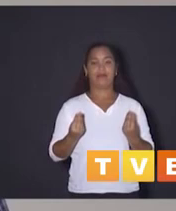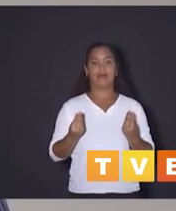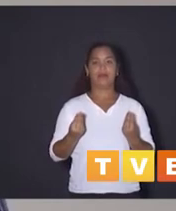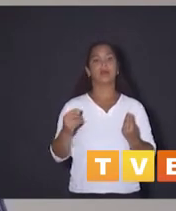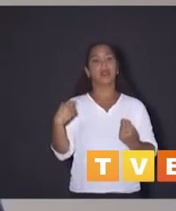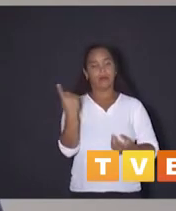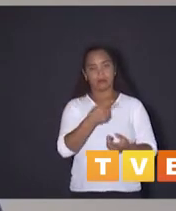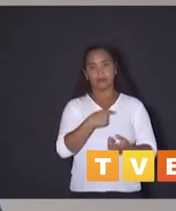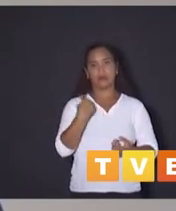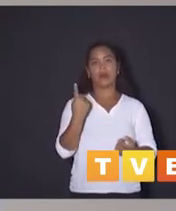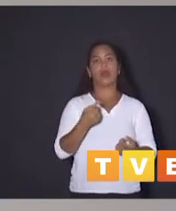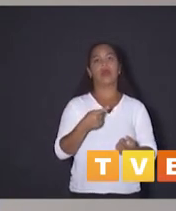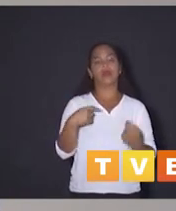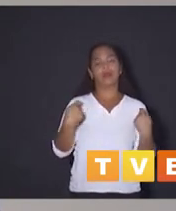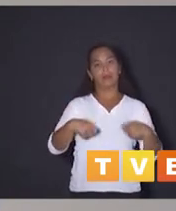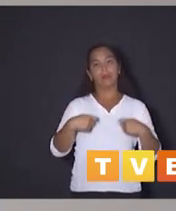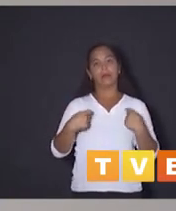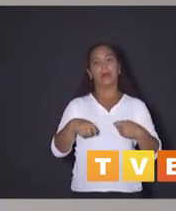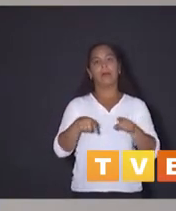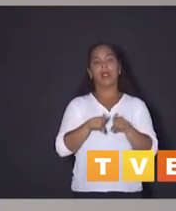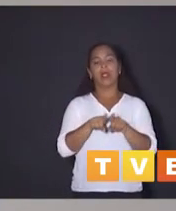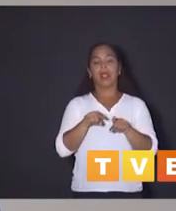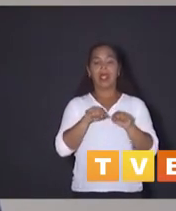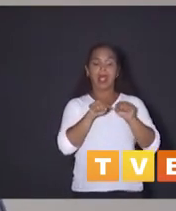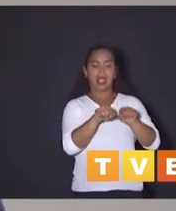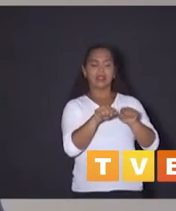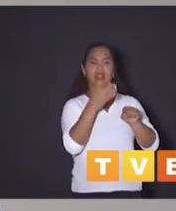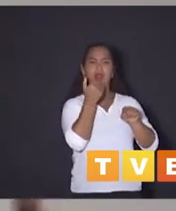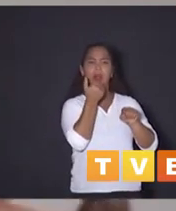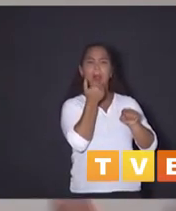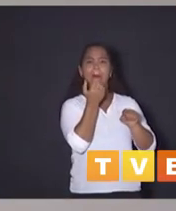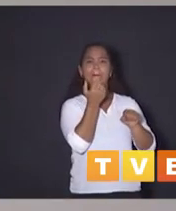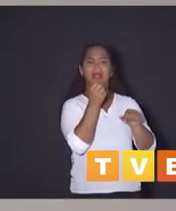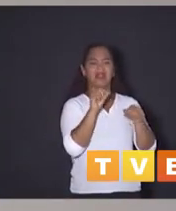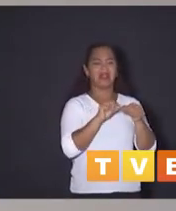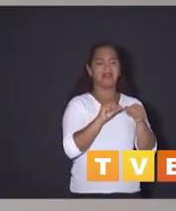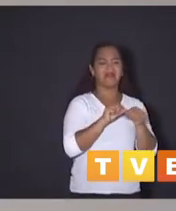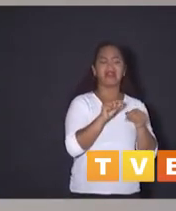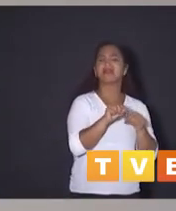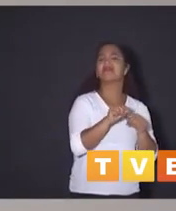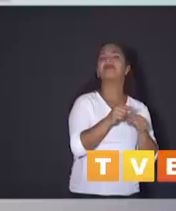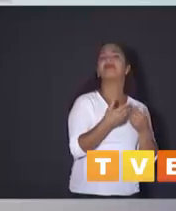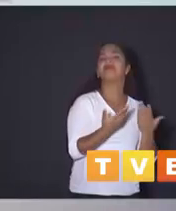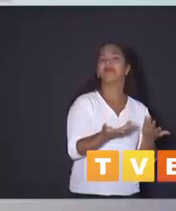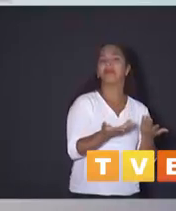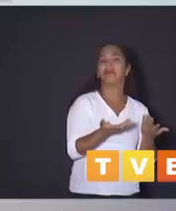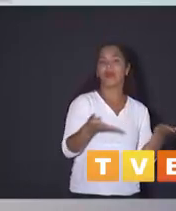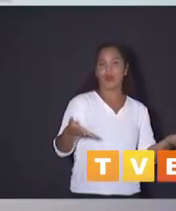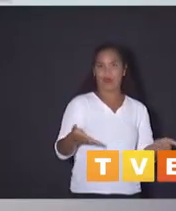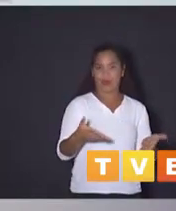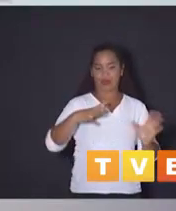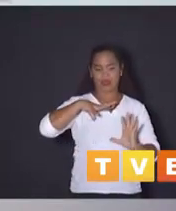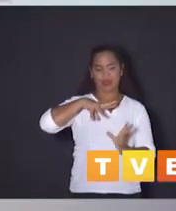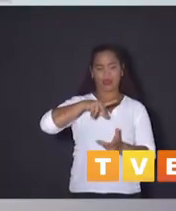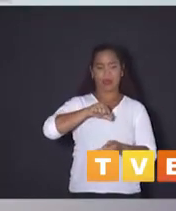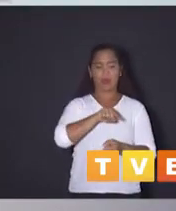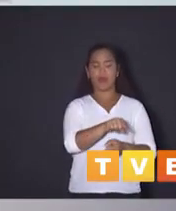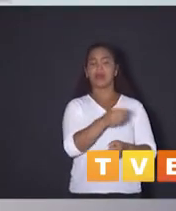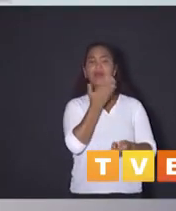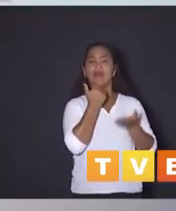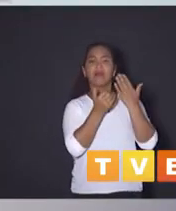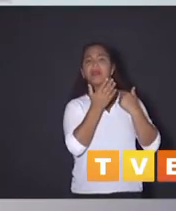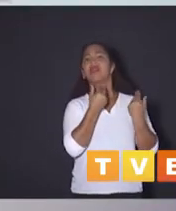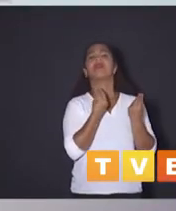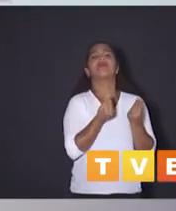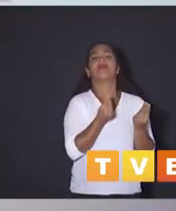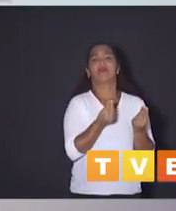é a forma de produção daquele alimento ea consequência disso para um prouni que a gente vive então nós podemos ser muito